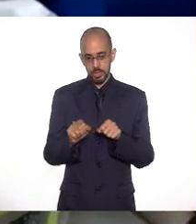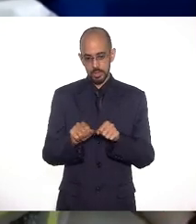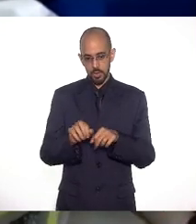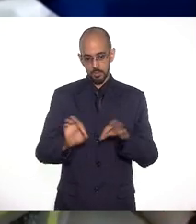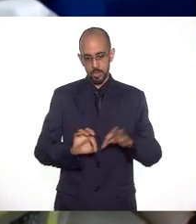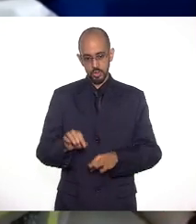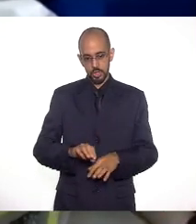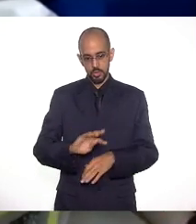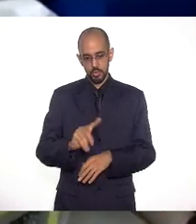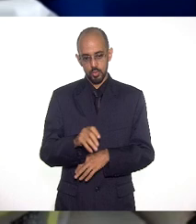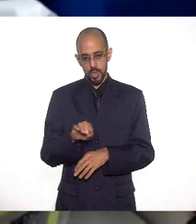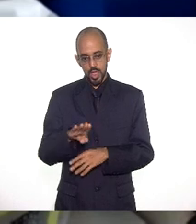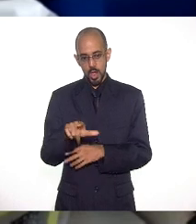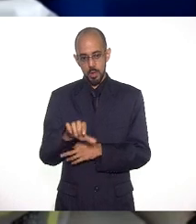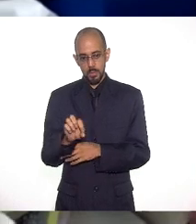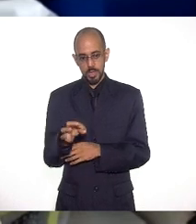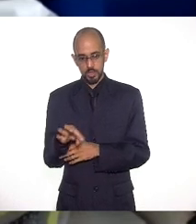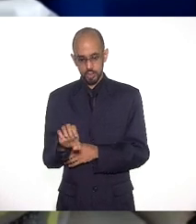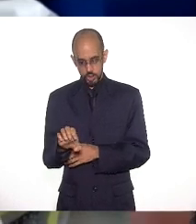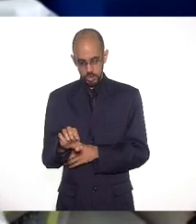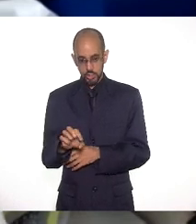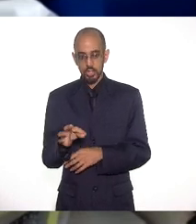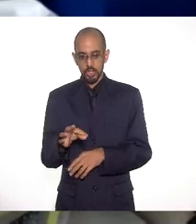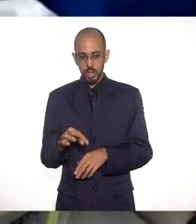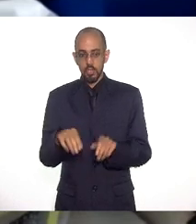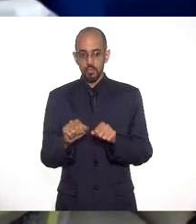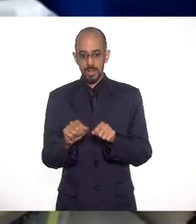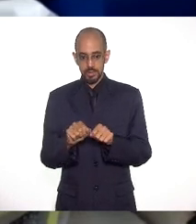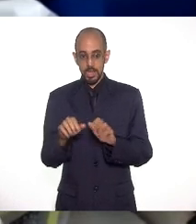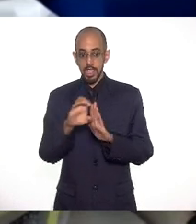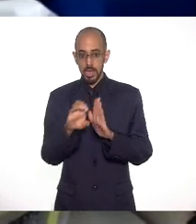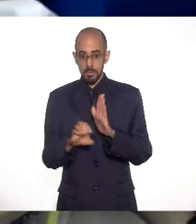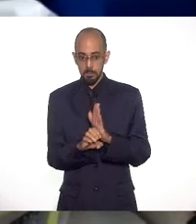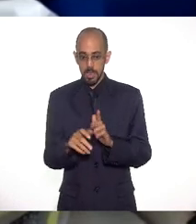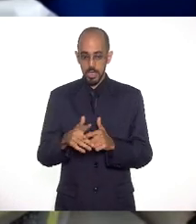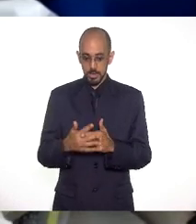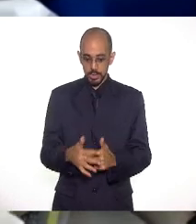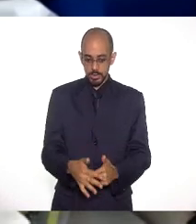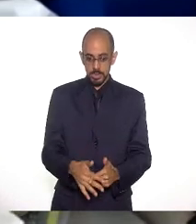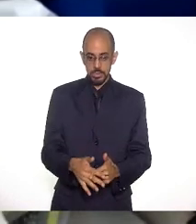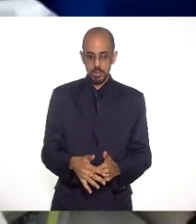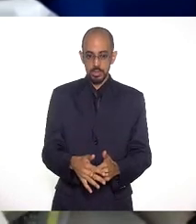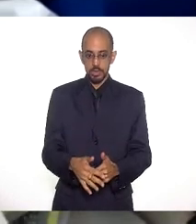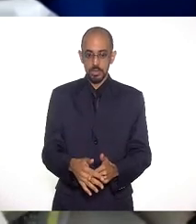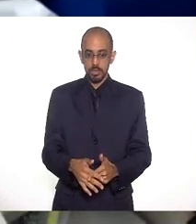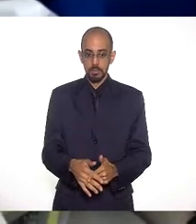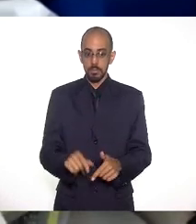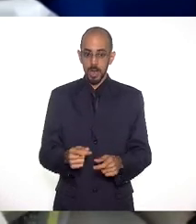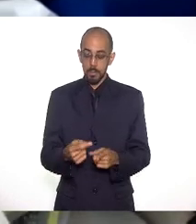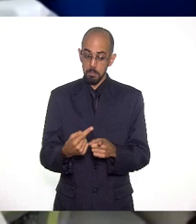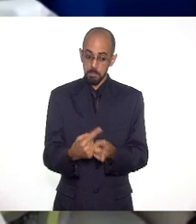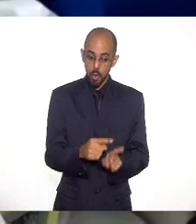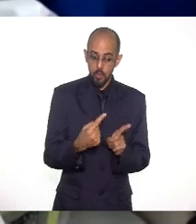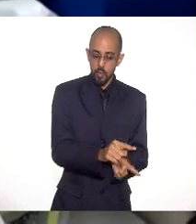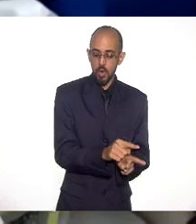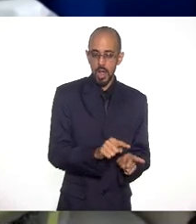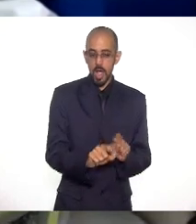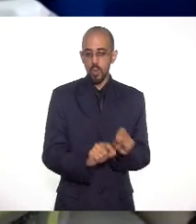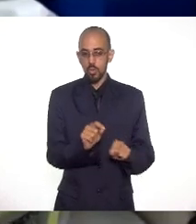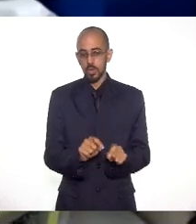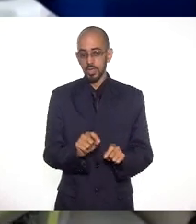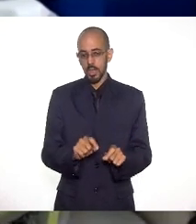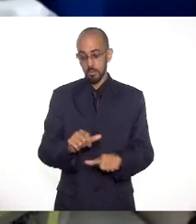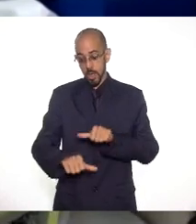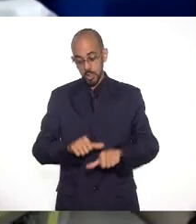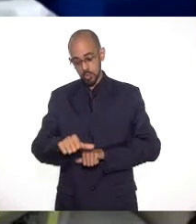ele antecede o projeto do Márcio Gualberto, emendá-lo de tal sorte que a gente provoque a revogação da lei de 99, se